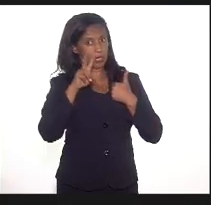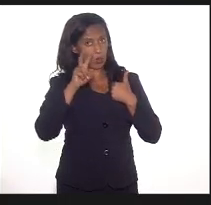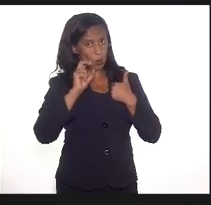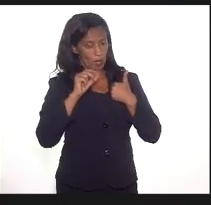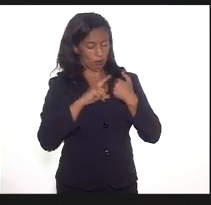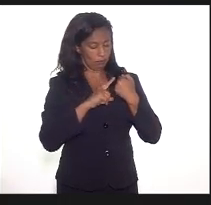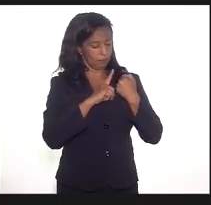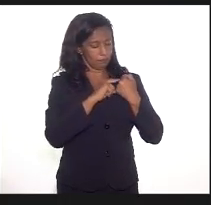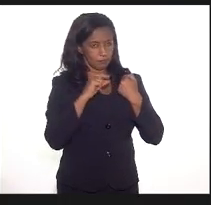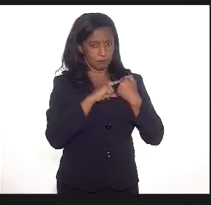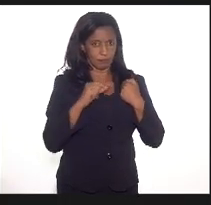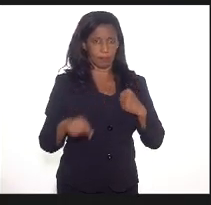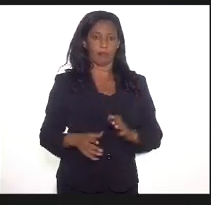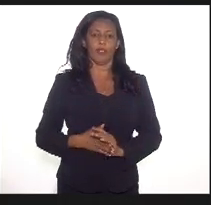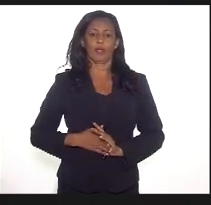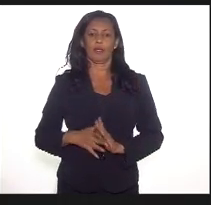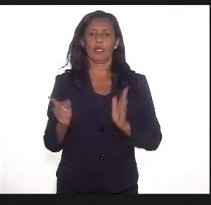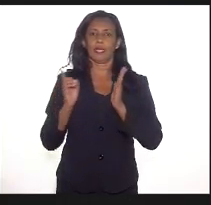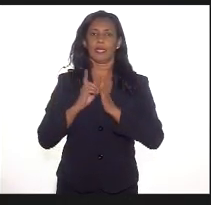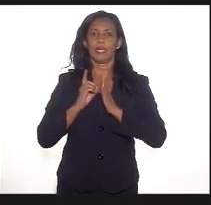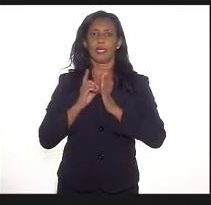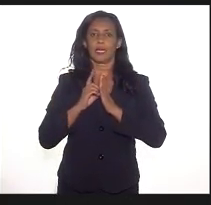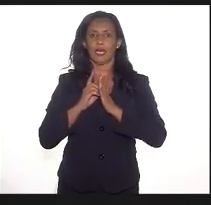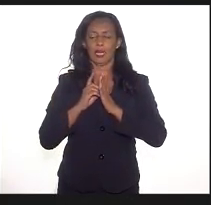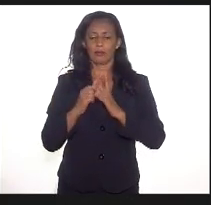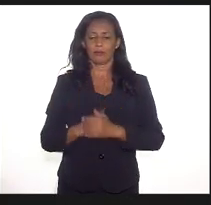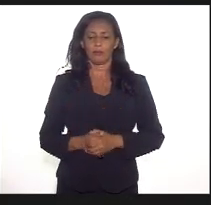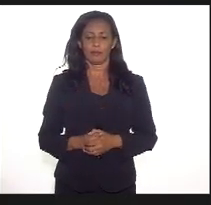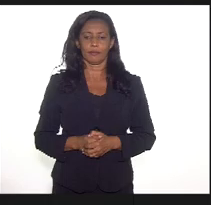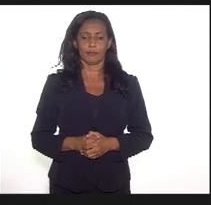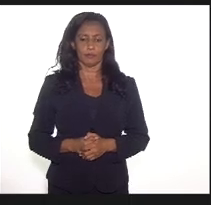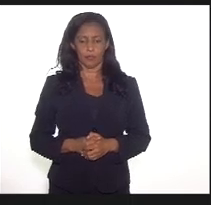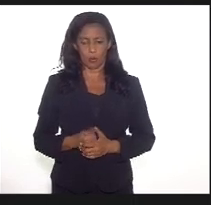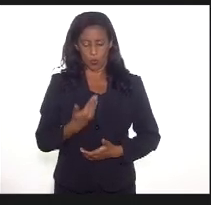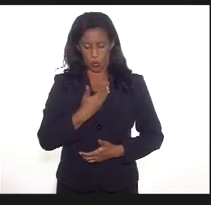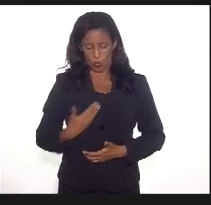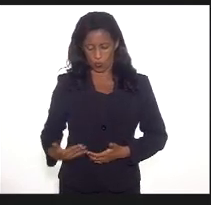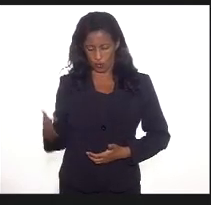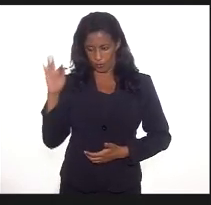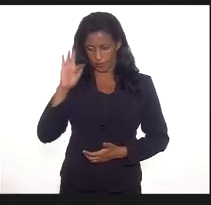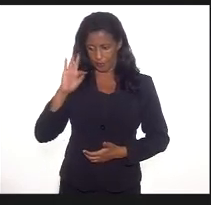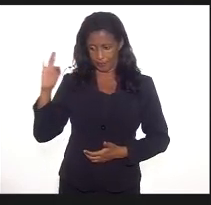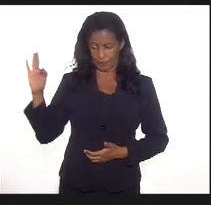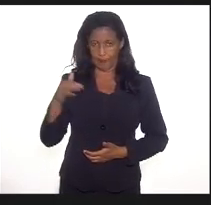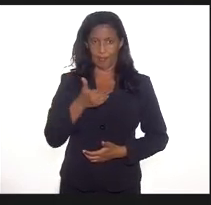artigo 50 do decreto regulamentador do governo federal